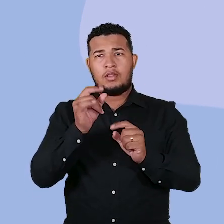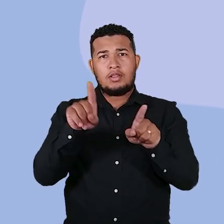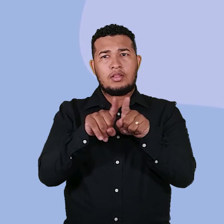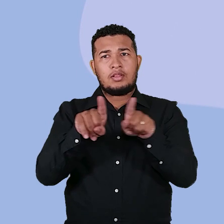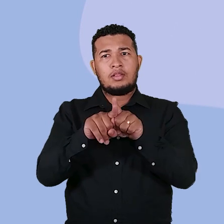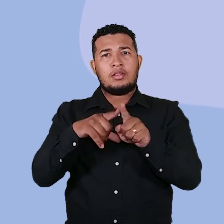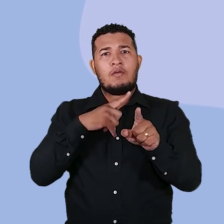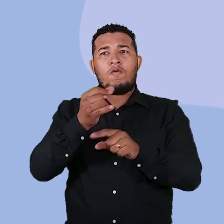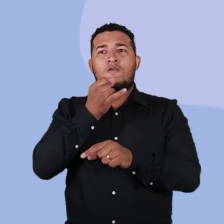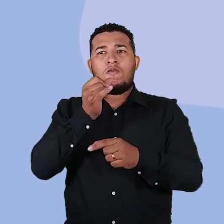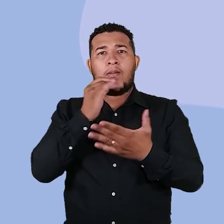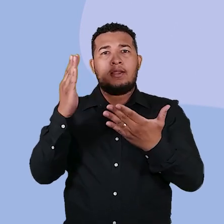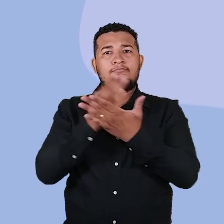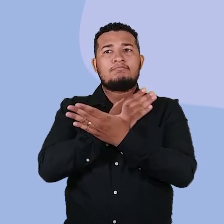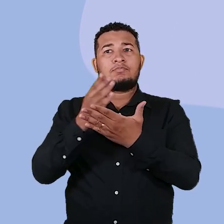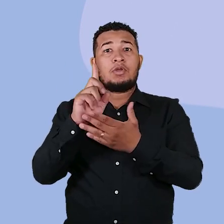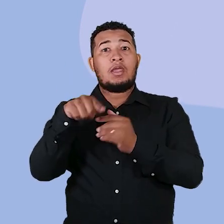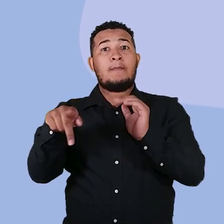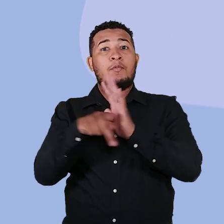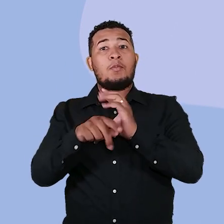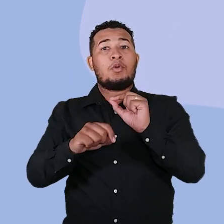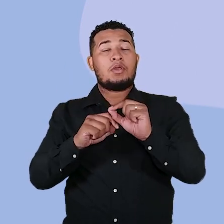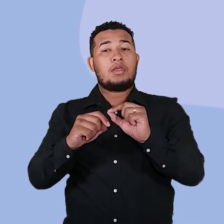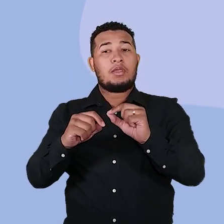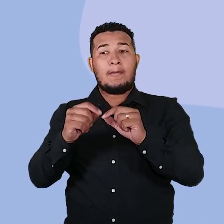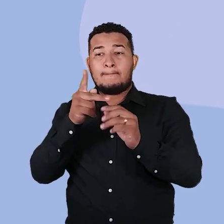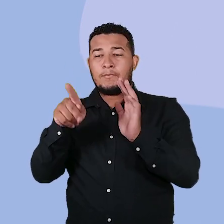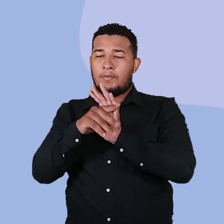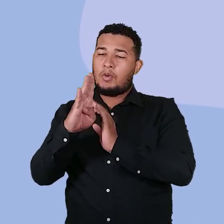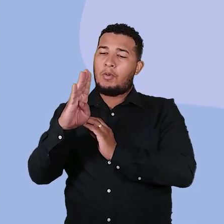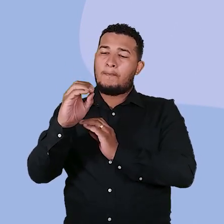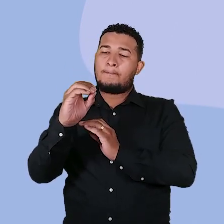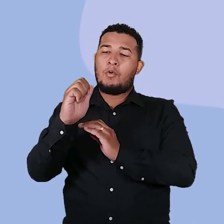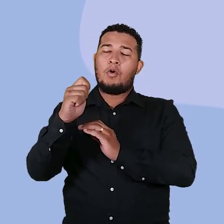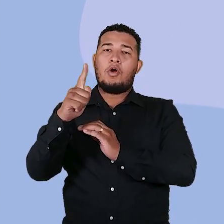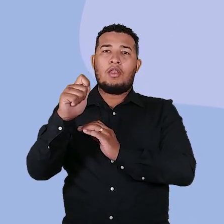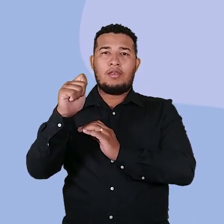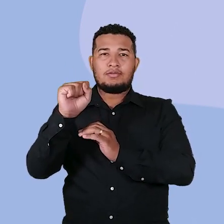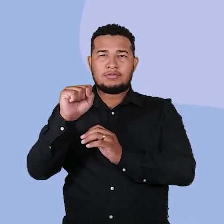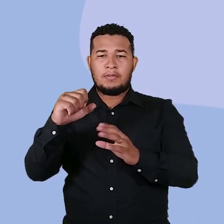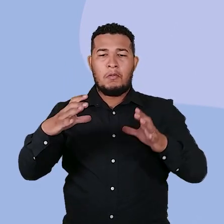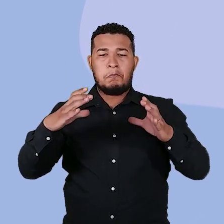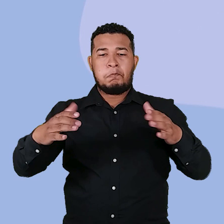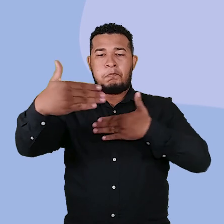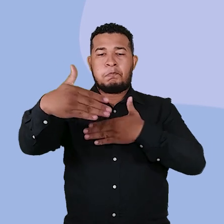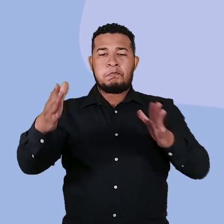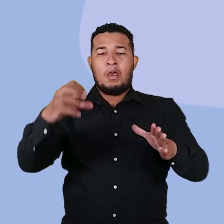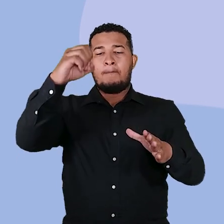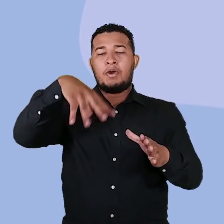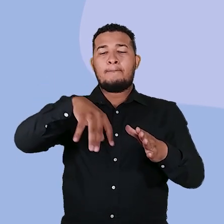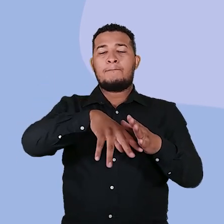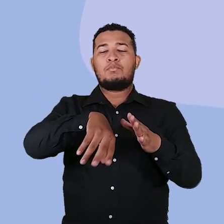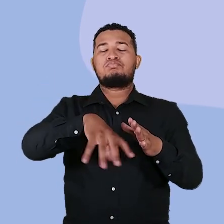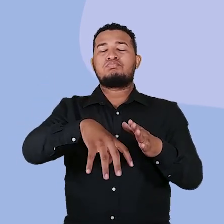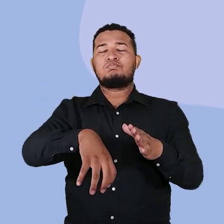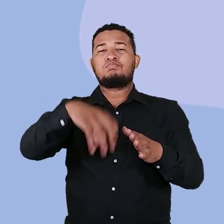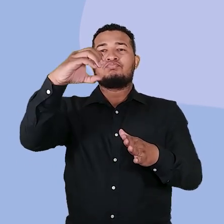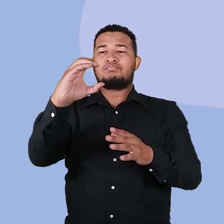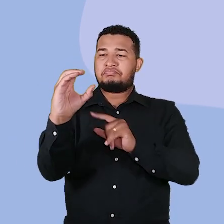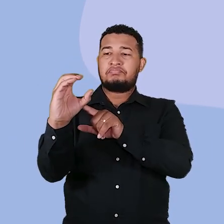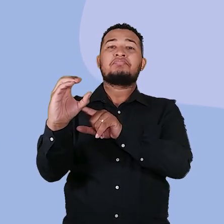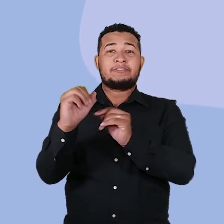tem exemplos também que falam sobre bolas em urnas ou em caixas nesse